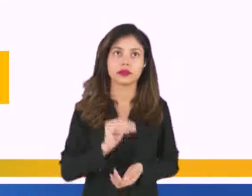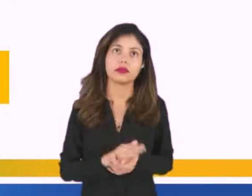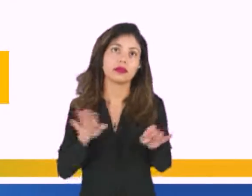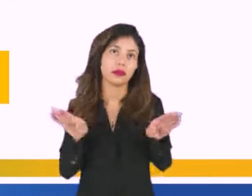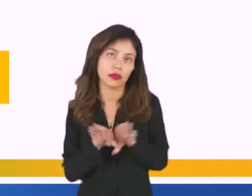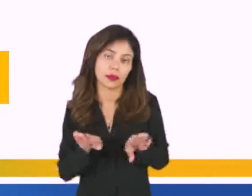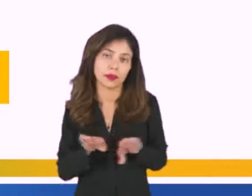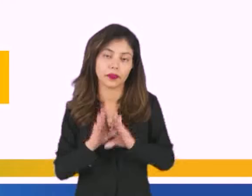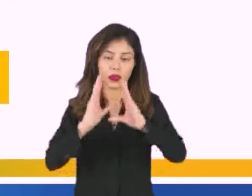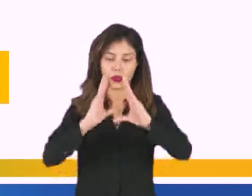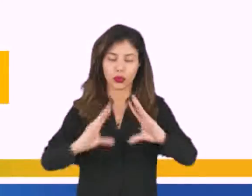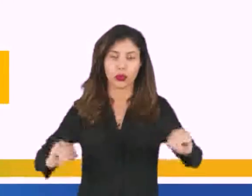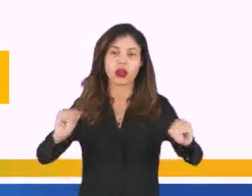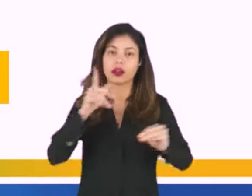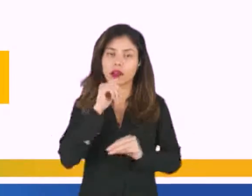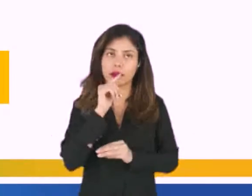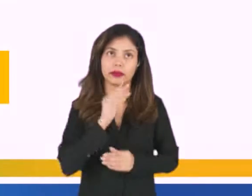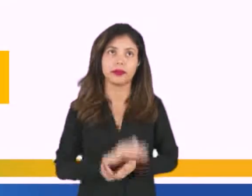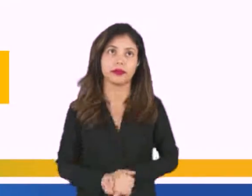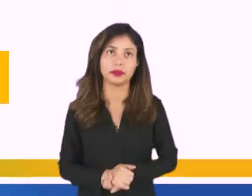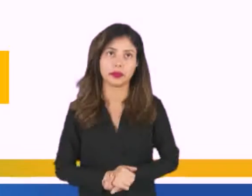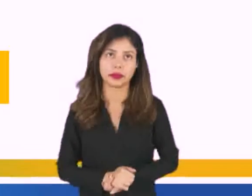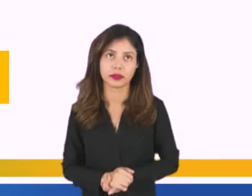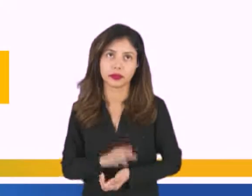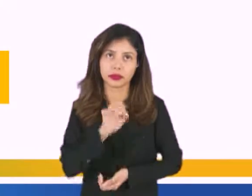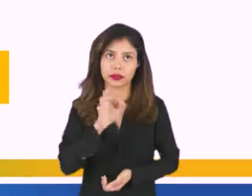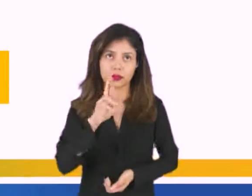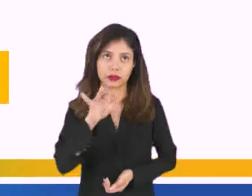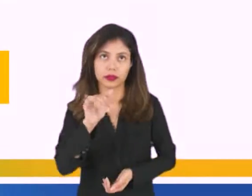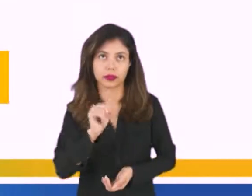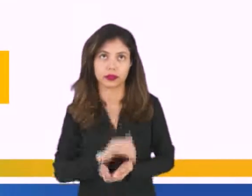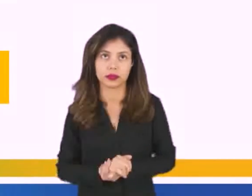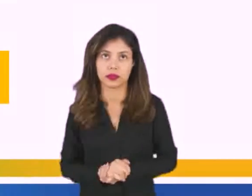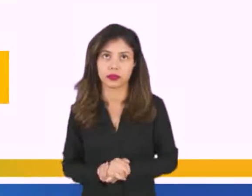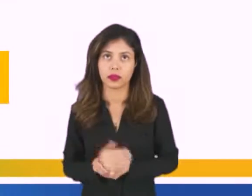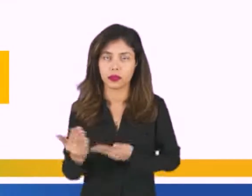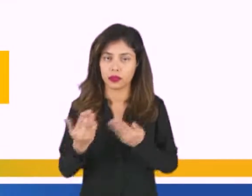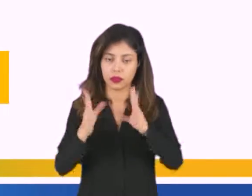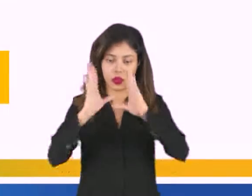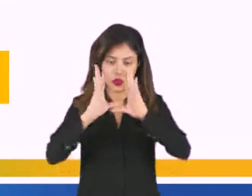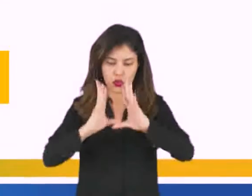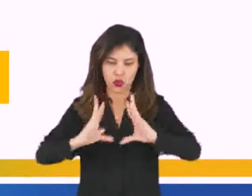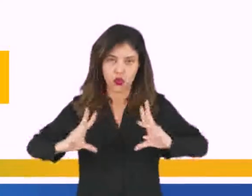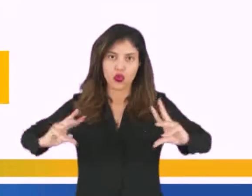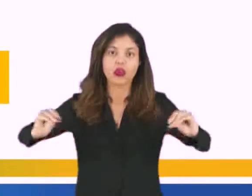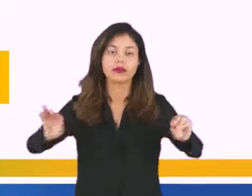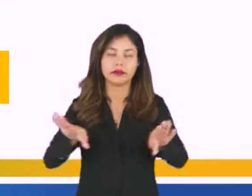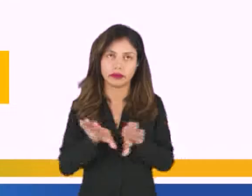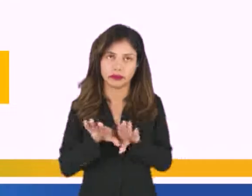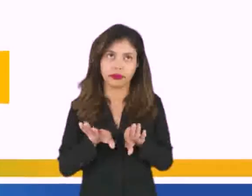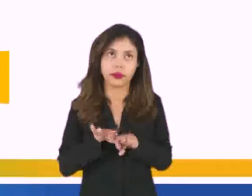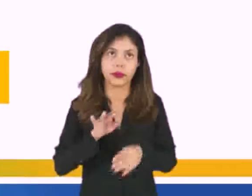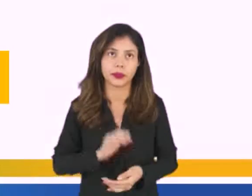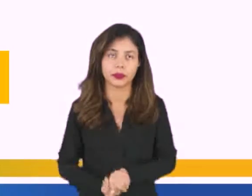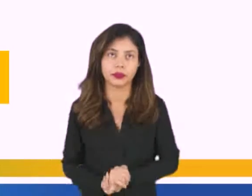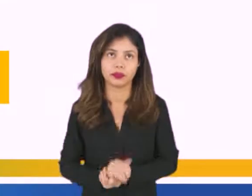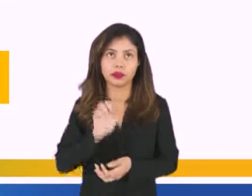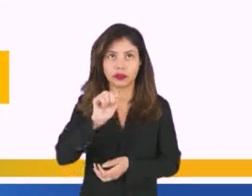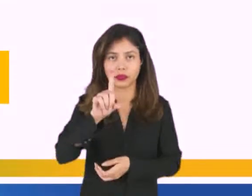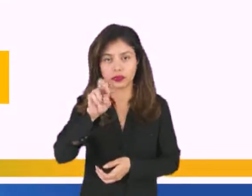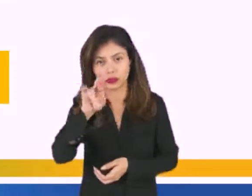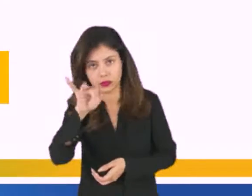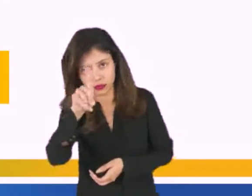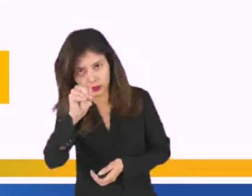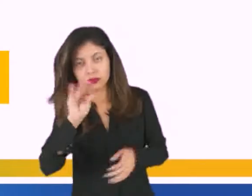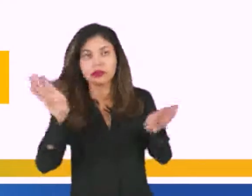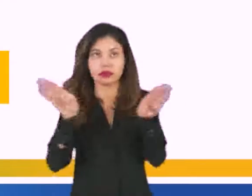ele é relativamente solúvel em água. O ésteres são relativamente solúveis em água também. Os aldeídos